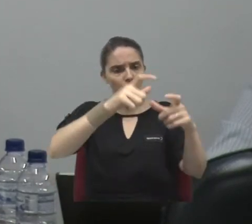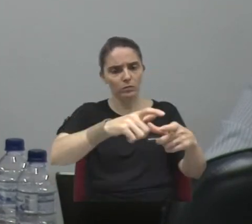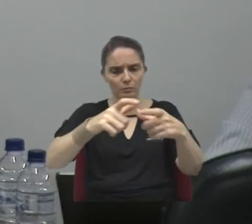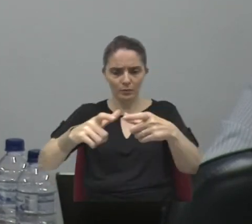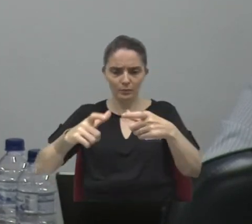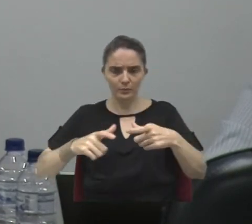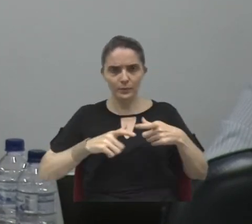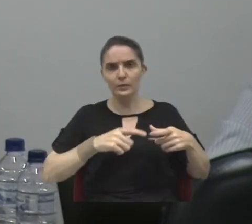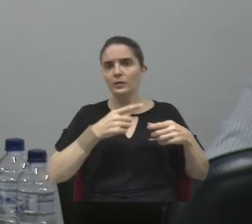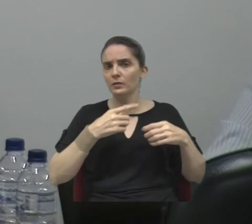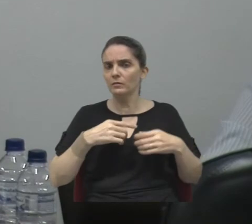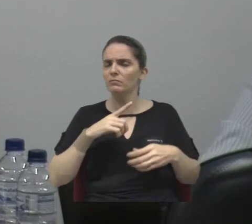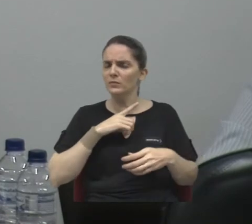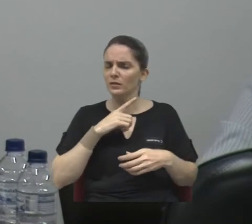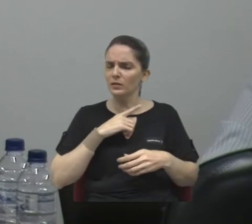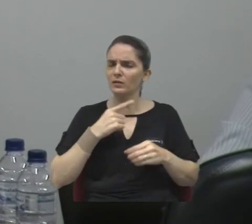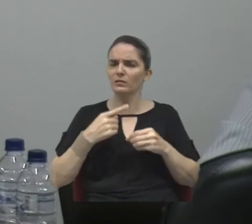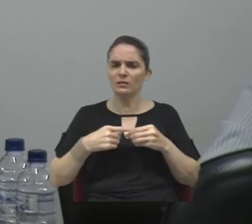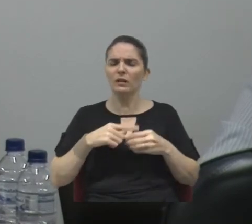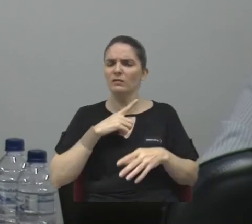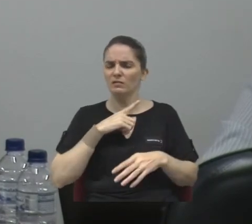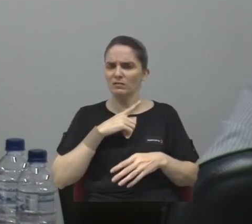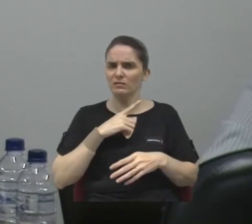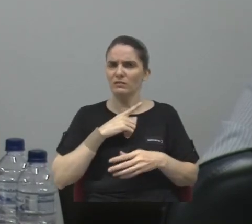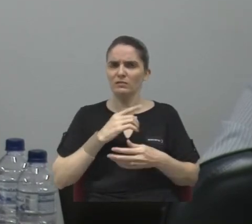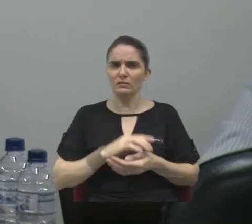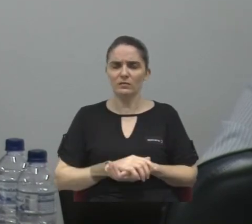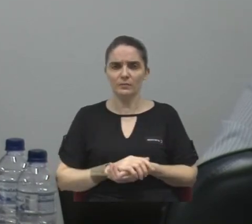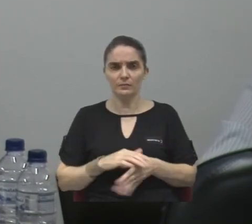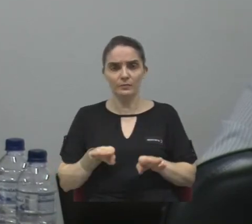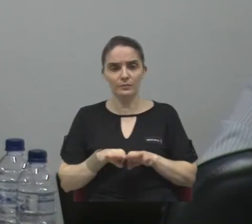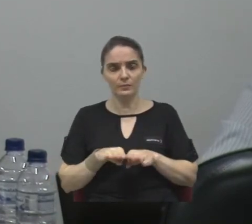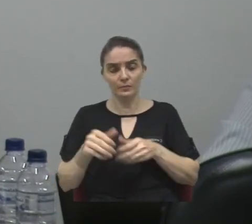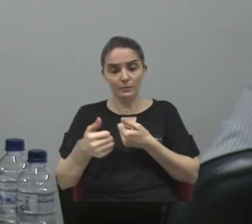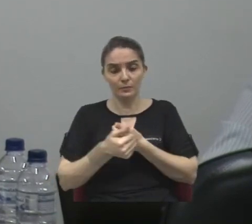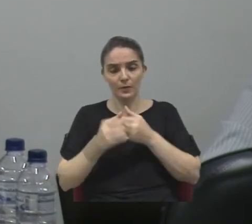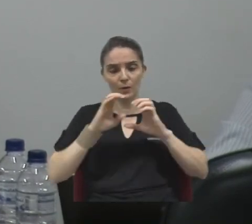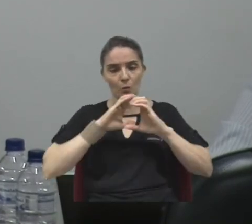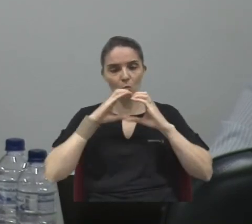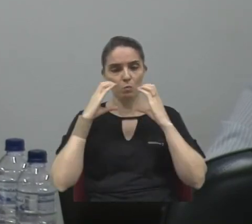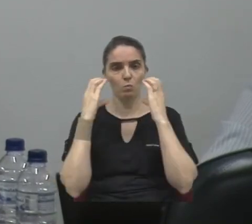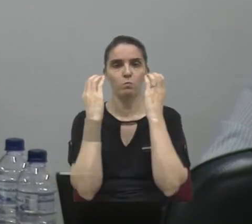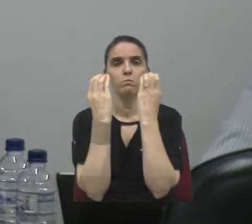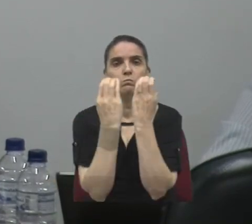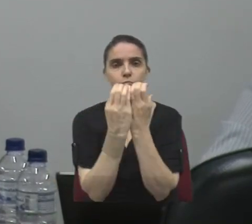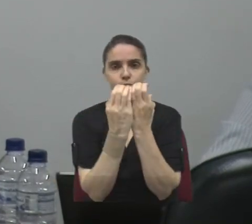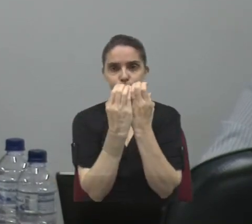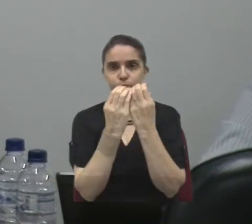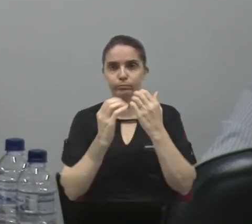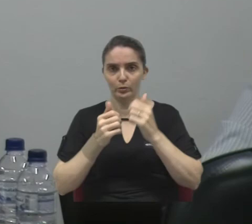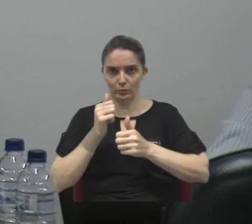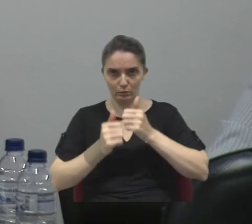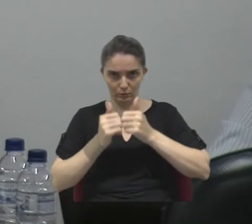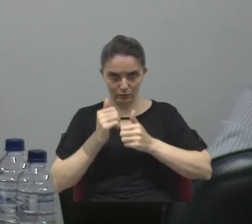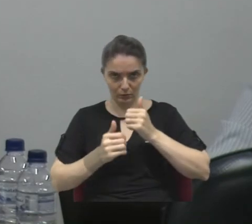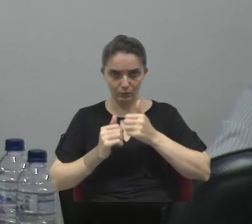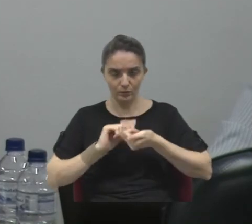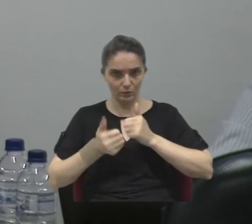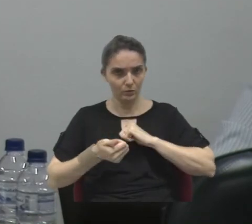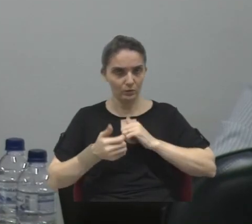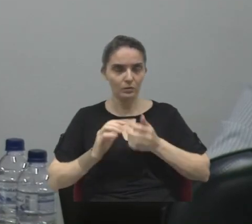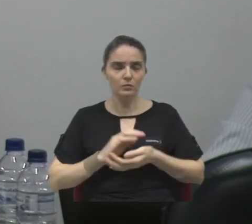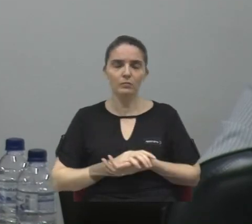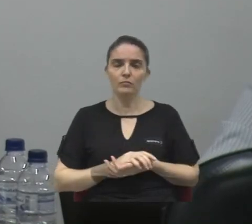cidade, inclusive o próximo ao Limeirão ali também, nós temos uma área de lazer, nós temos o Parque